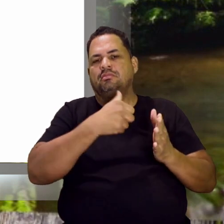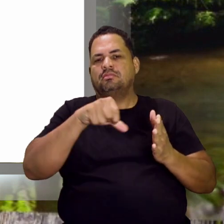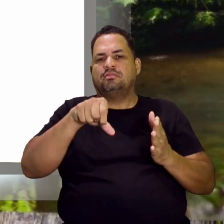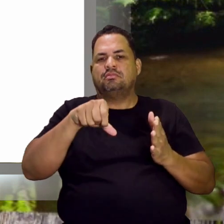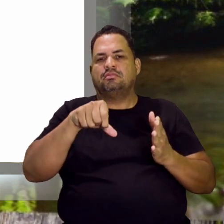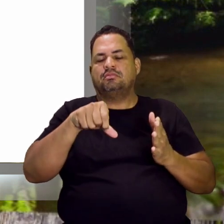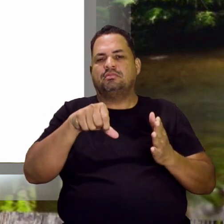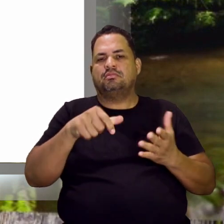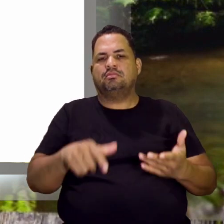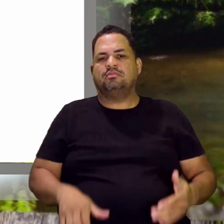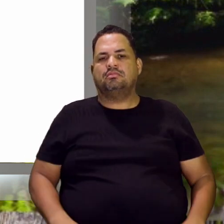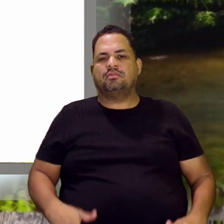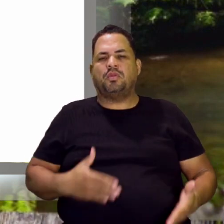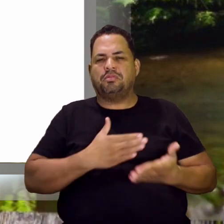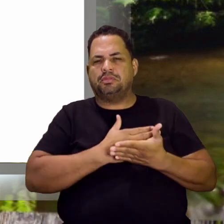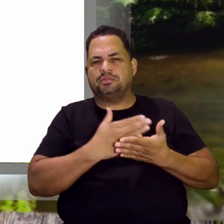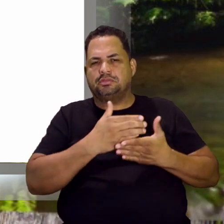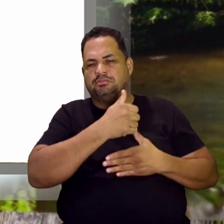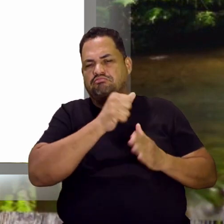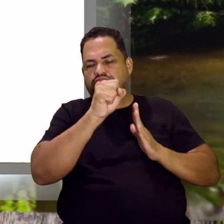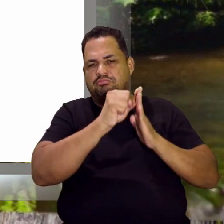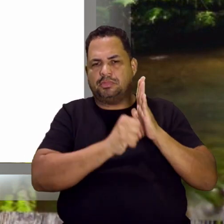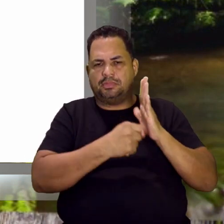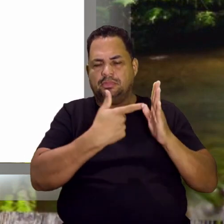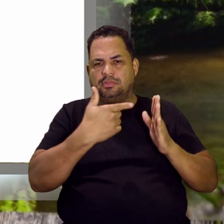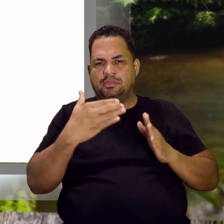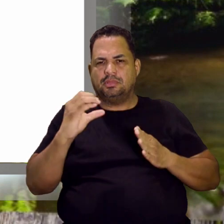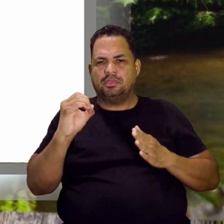XIX, né? Entrando ali para o século XX.